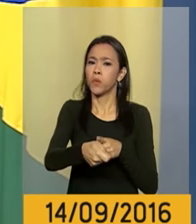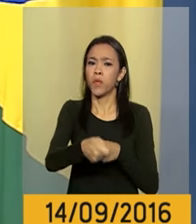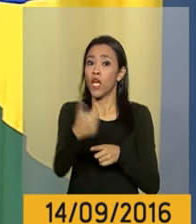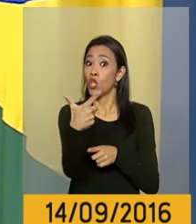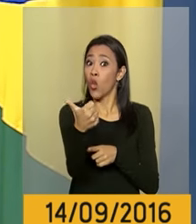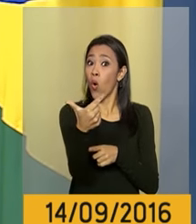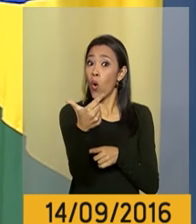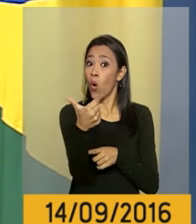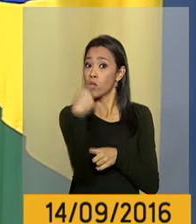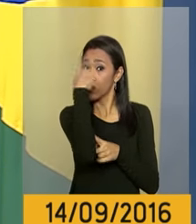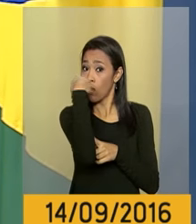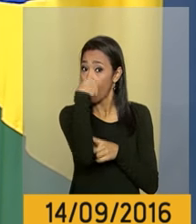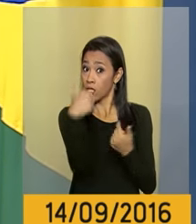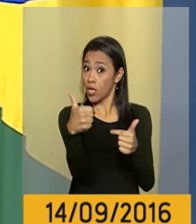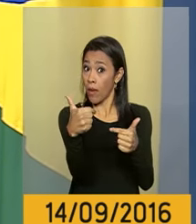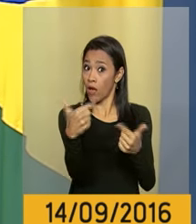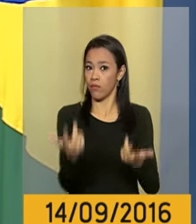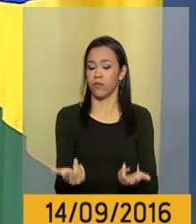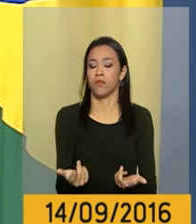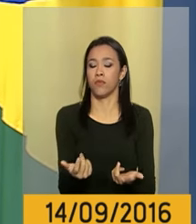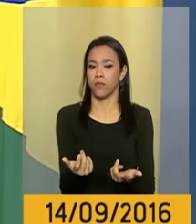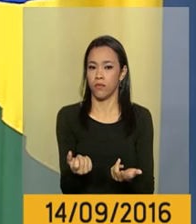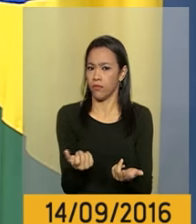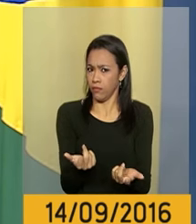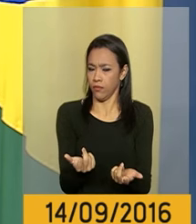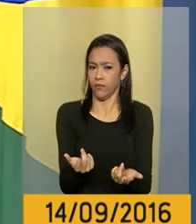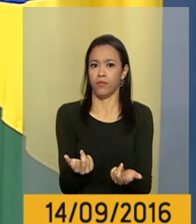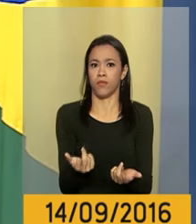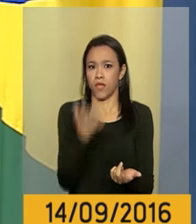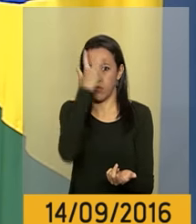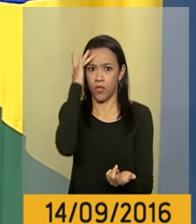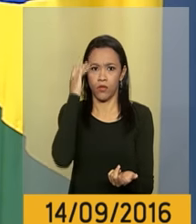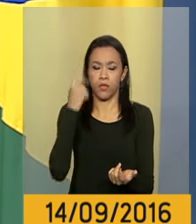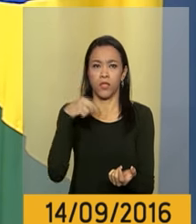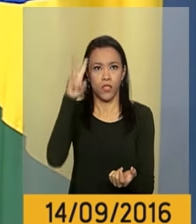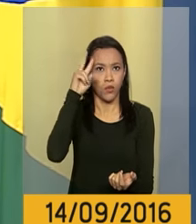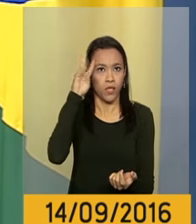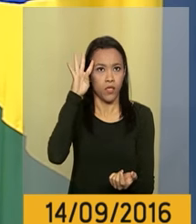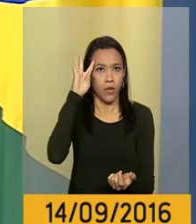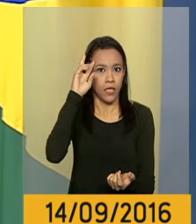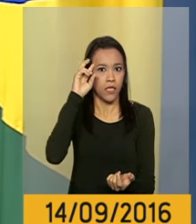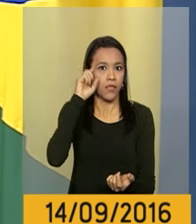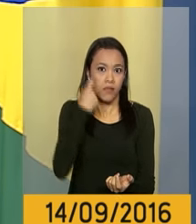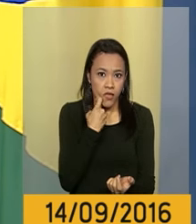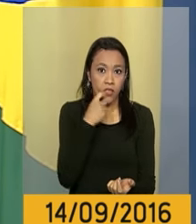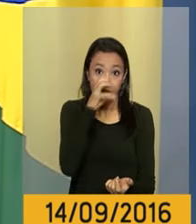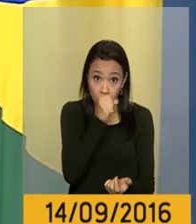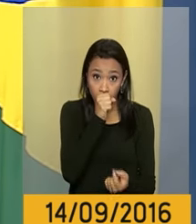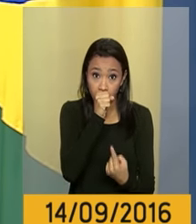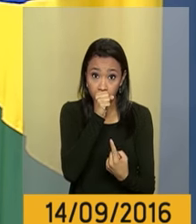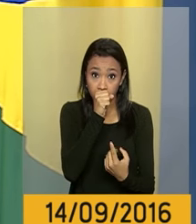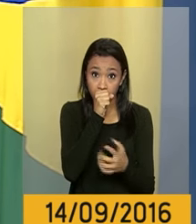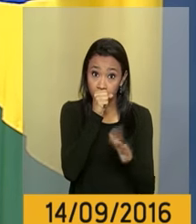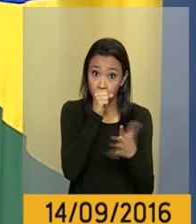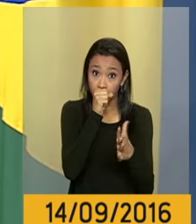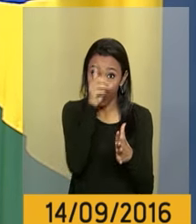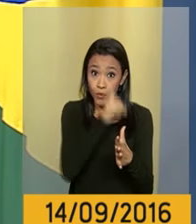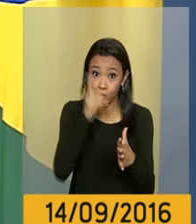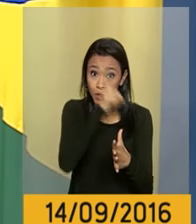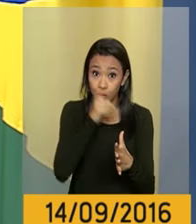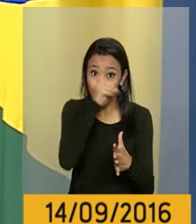12 horas de trabalho por dia. Ou seja, as pessoas vinham trabalhar segunda, terça, quarta, quinta, sexta, sábado e talvez